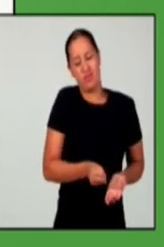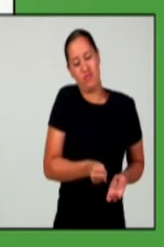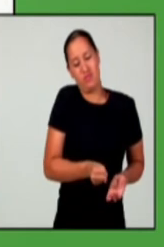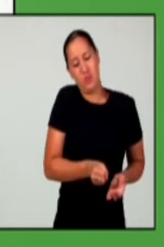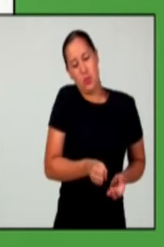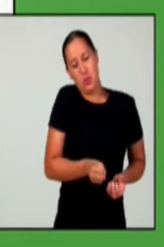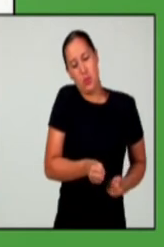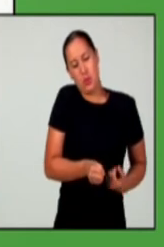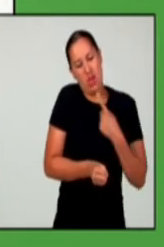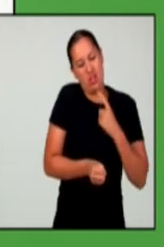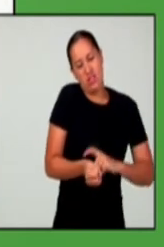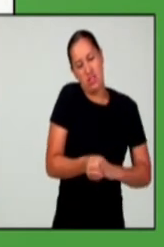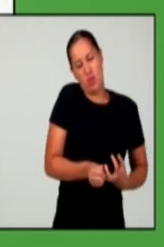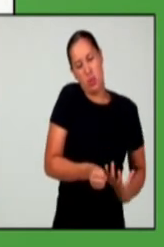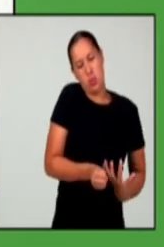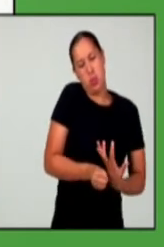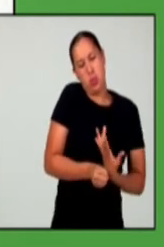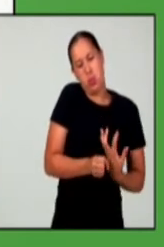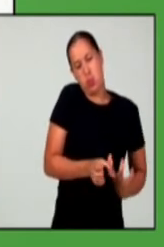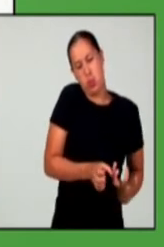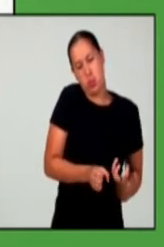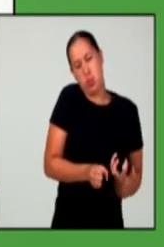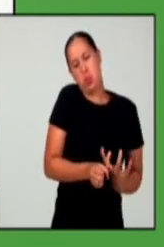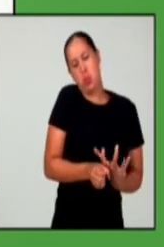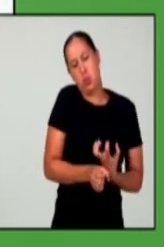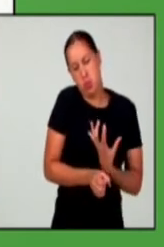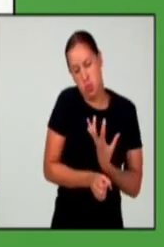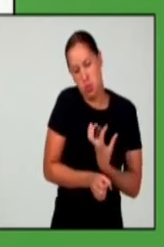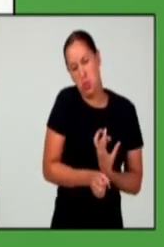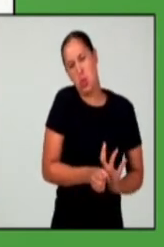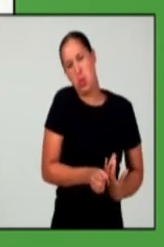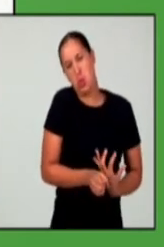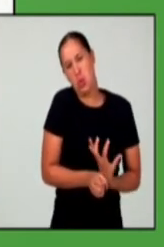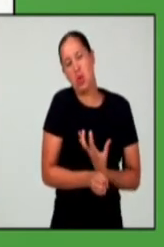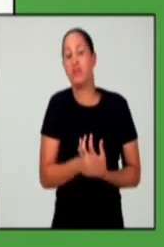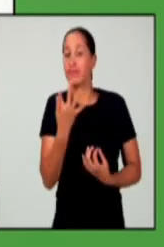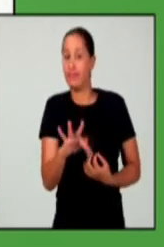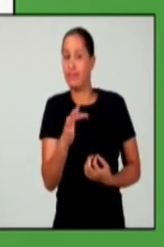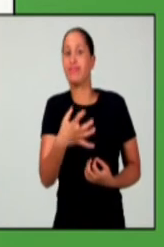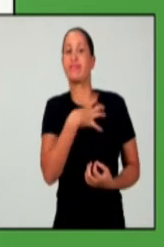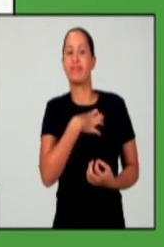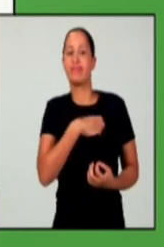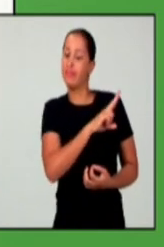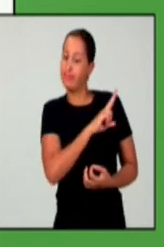tamanho. Assim, as válvulas não mais se fecham completamente. Ficam